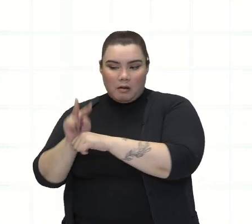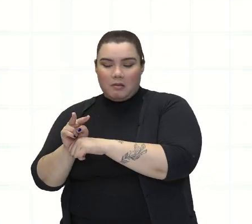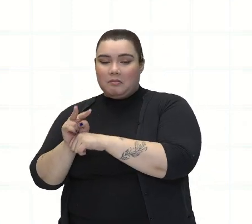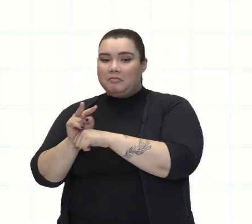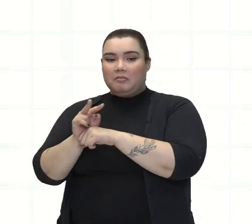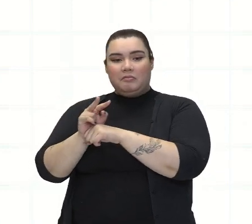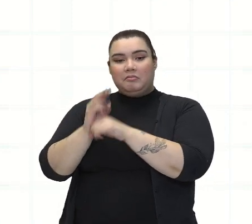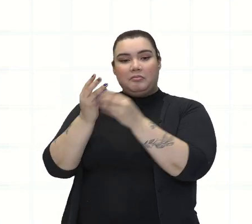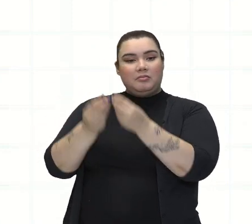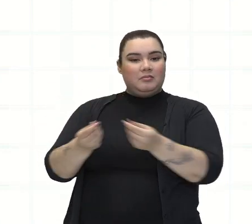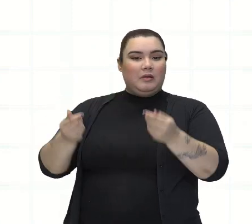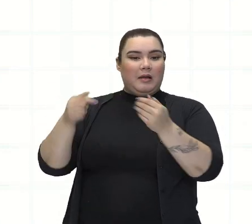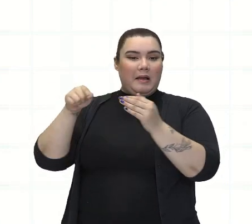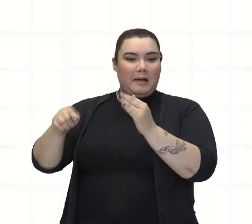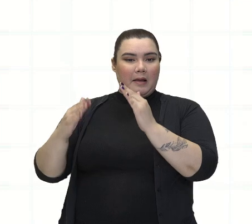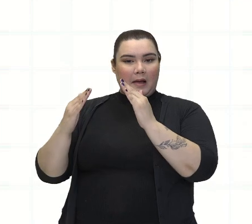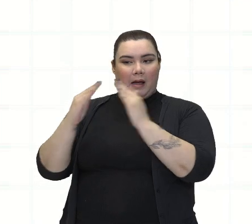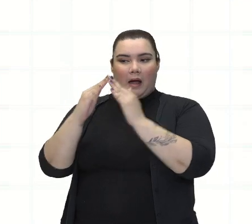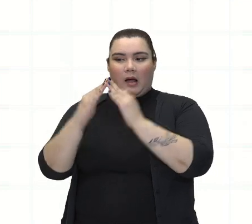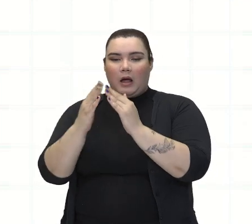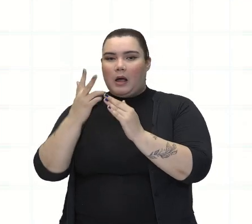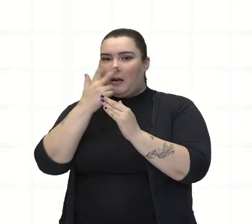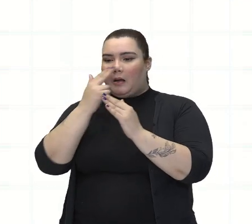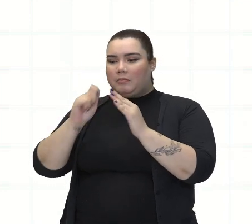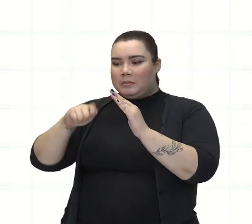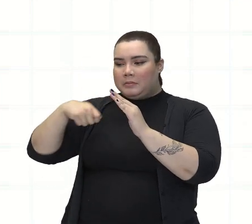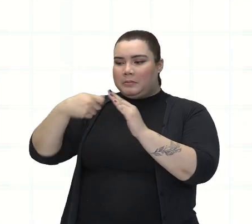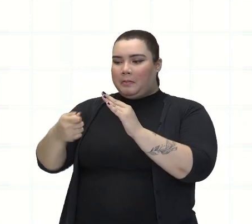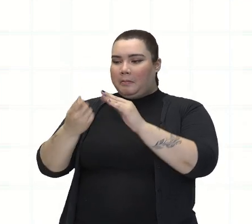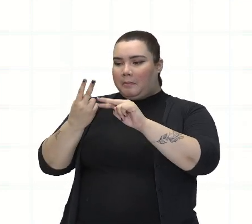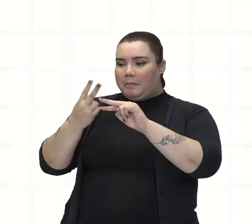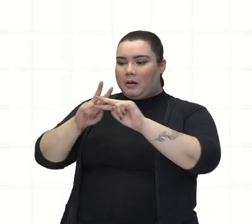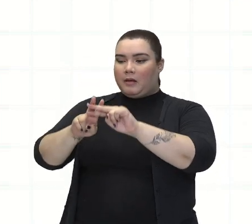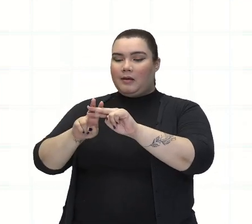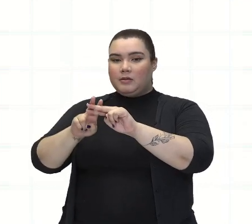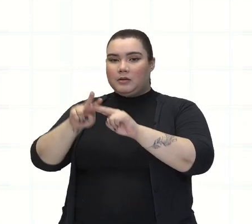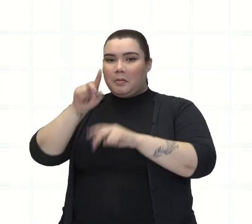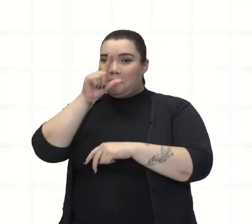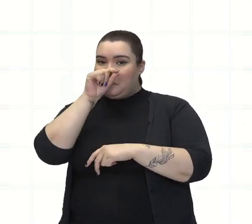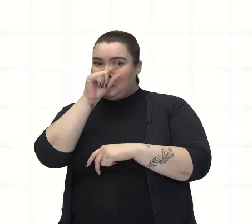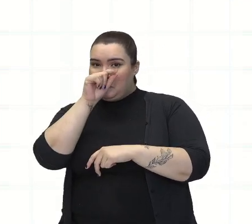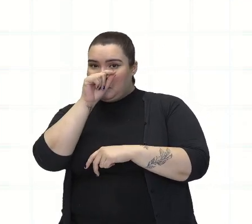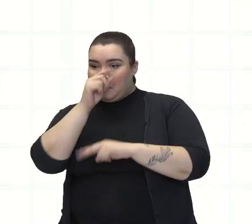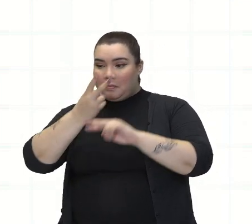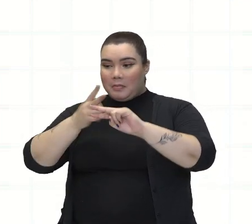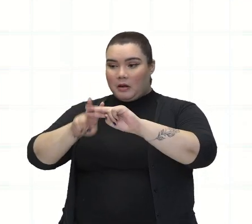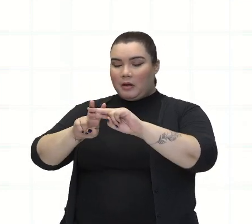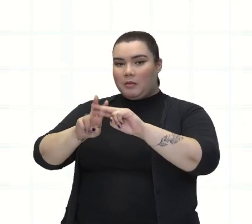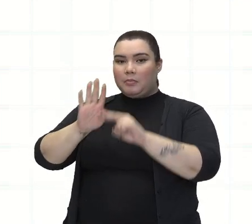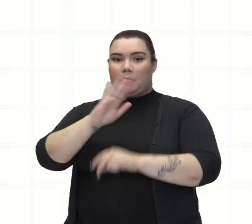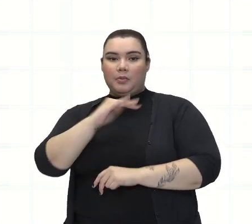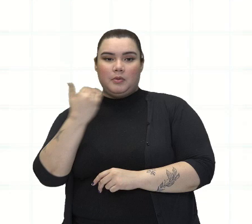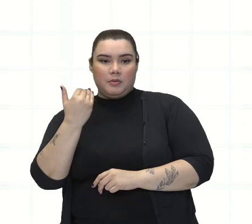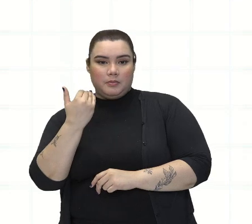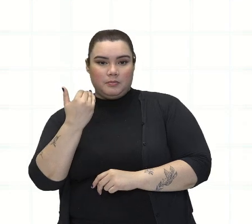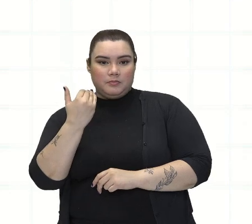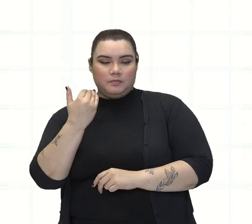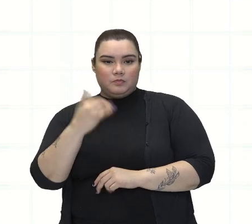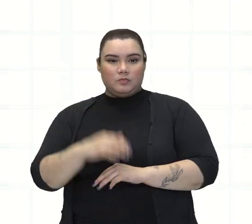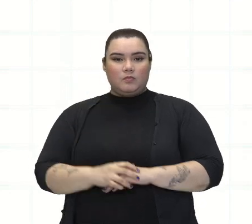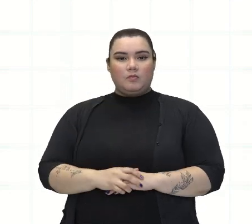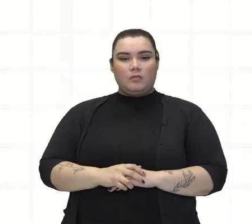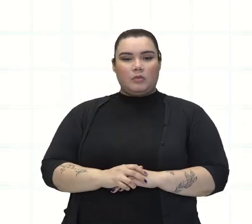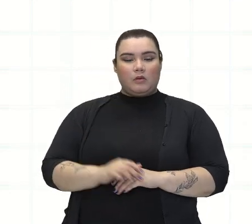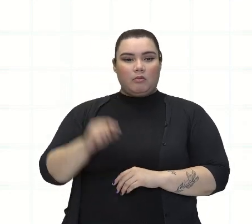vão, a casa era uma prisão. O pardalzinho morreu.